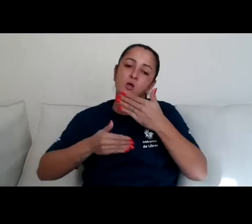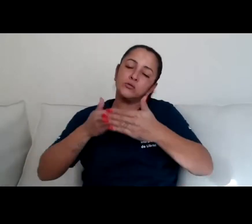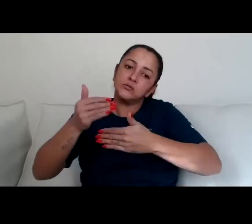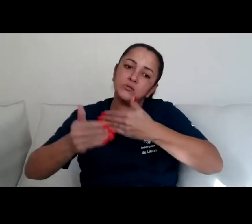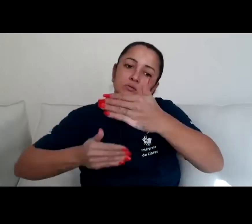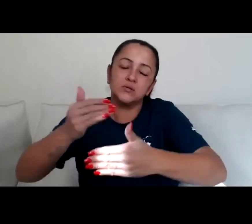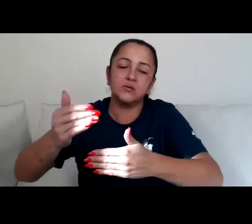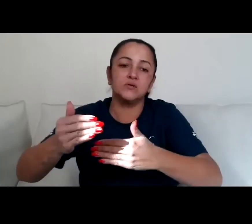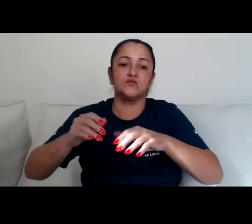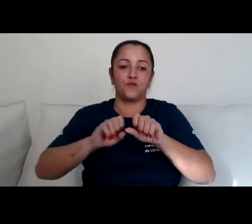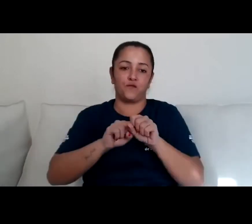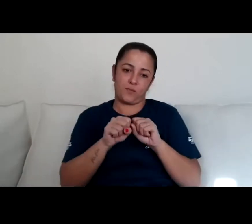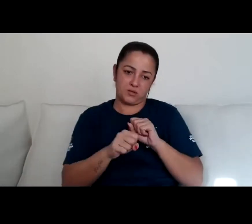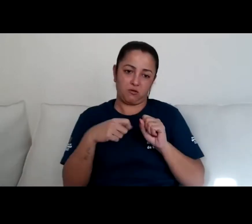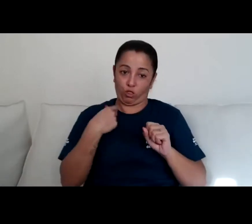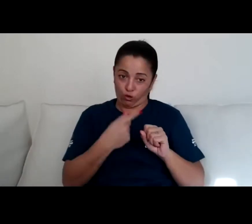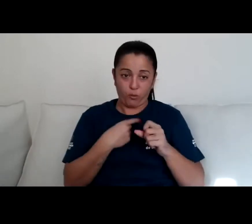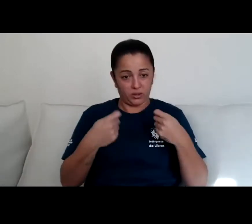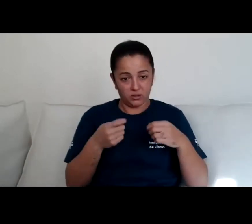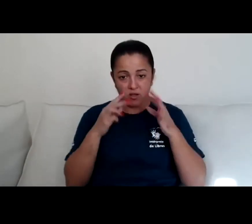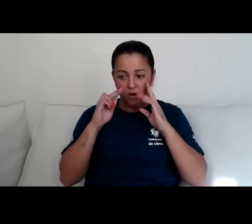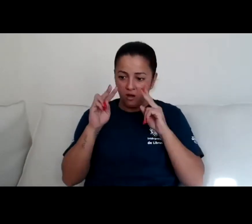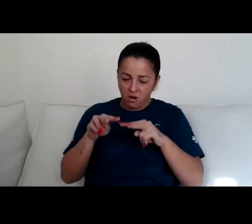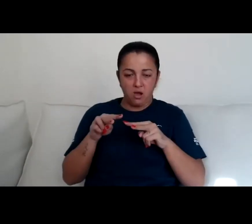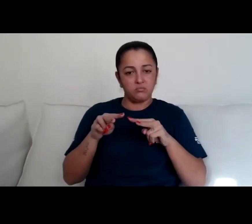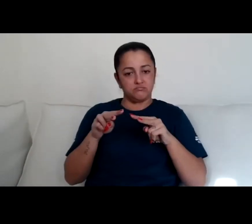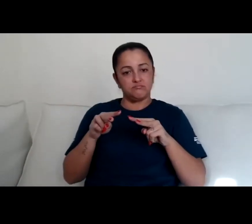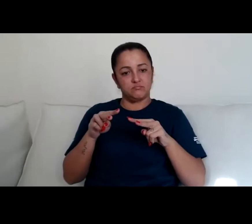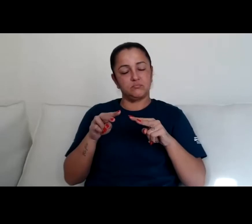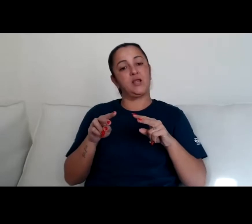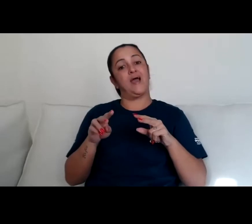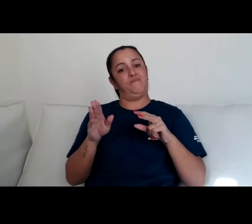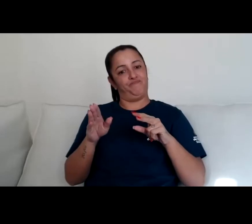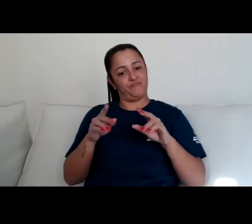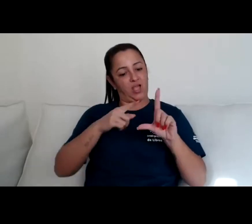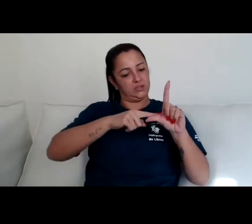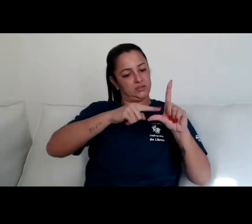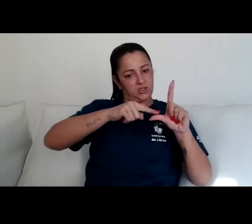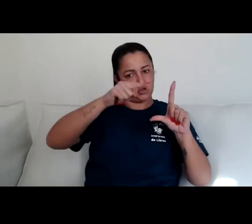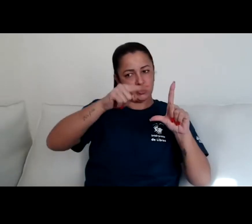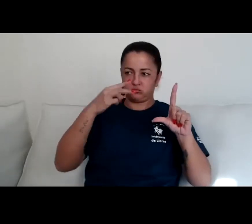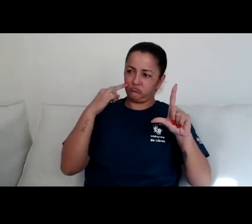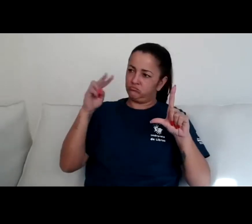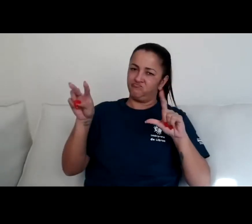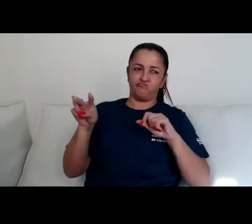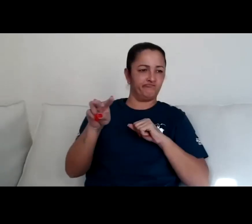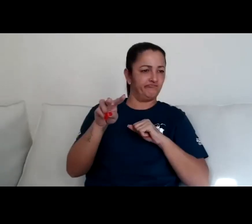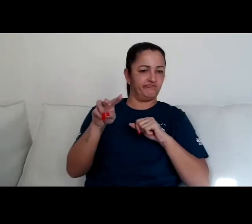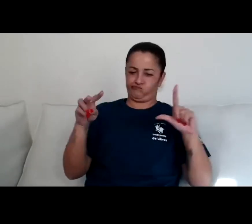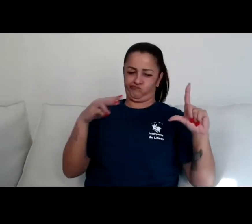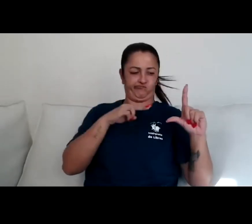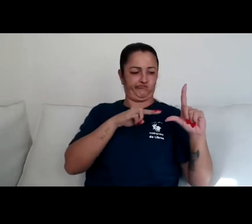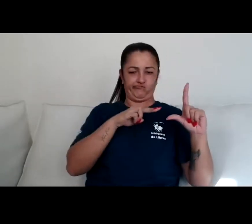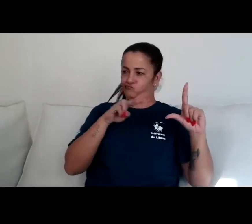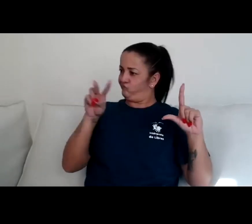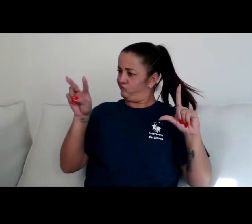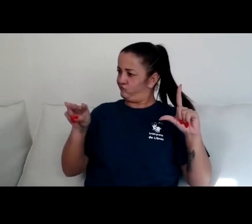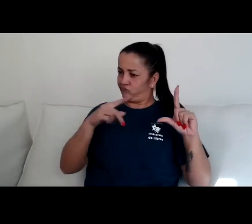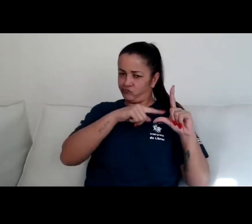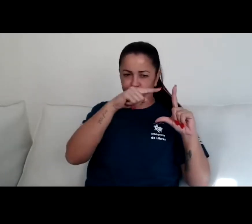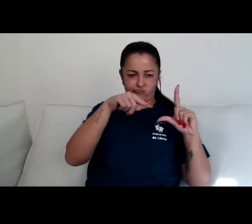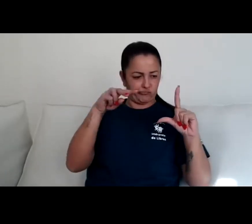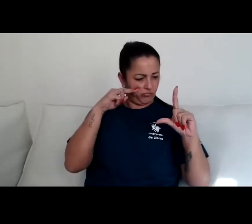tem que olhar para essas estatísticas, olhar para a nossa população e começar a se perguntar. Acho que essa é a primeira parte desse processo